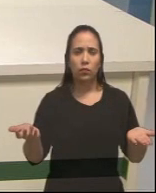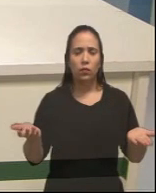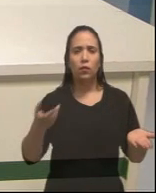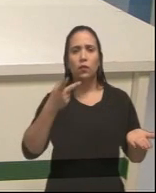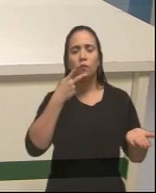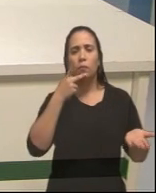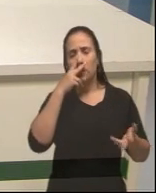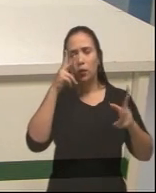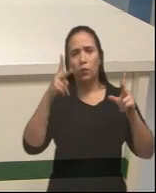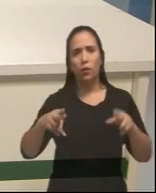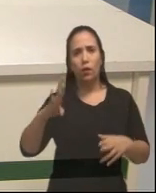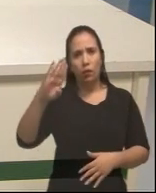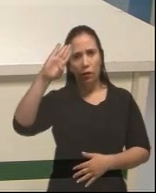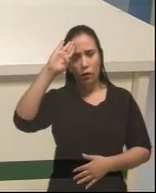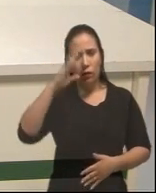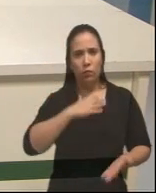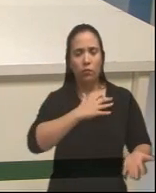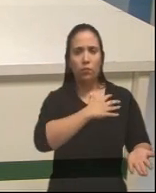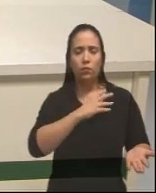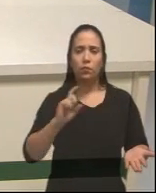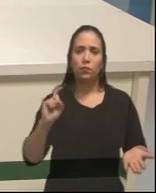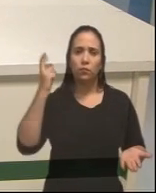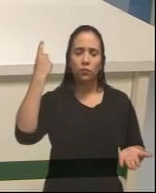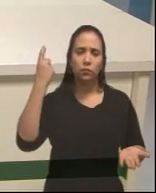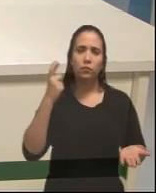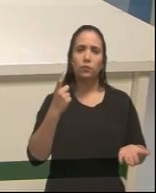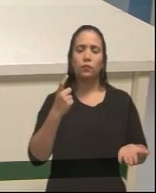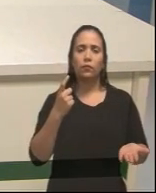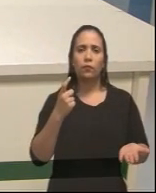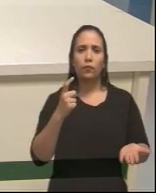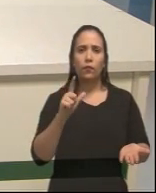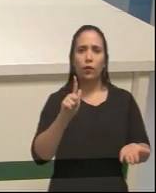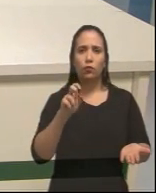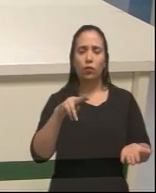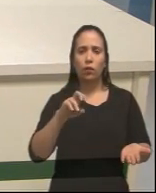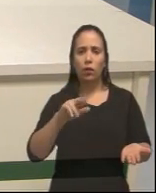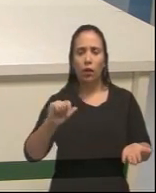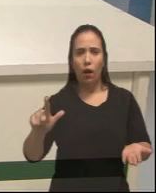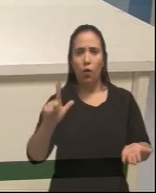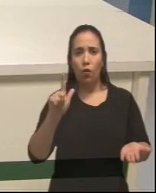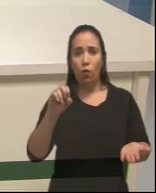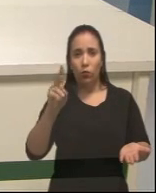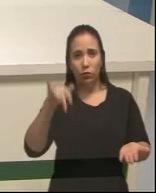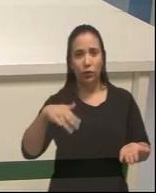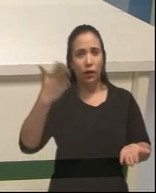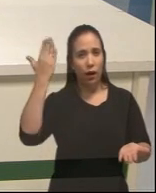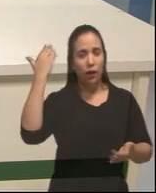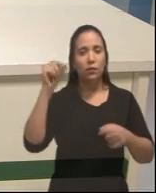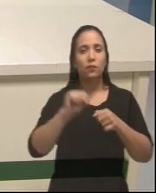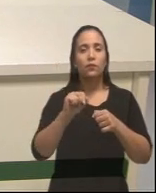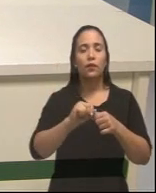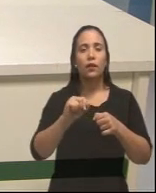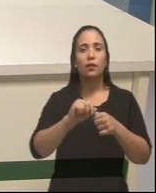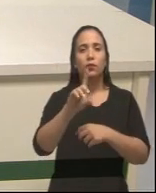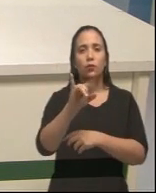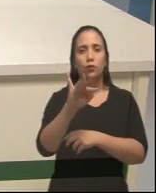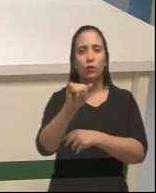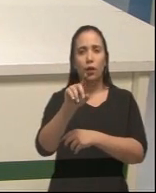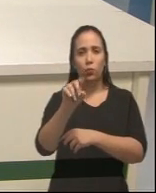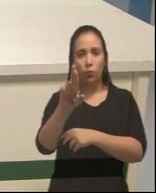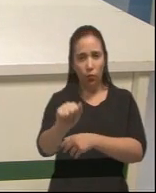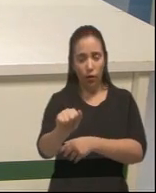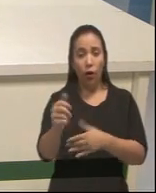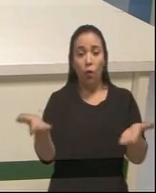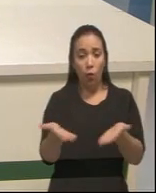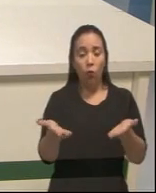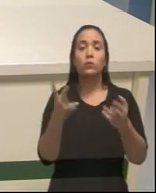Bezerra, o coronel Gondim? Rapaz, o general Assis Bezerra e o coronel Gondim, hoje se fizessem o que eles faziam naquele tempo, hoje, uma semana, eles